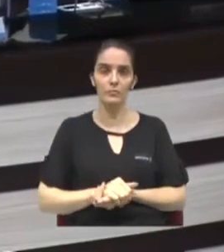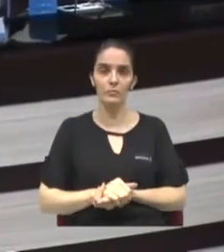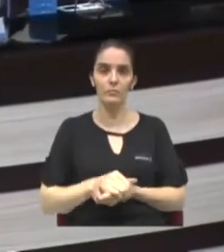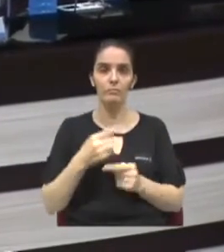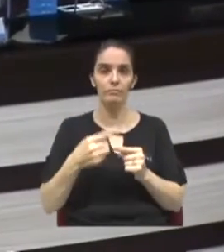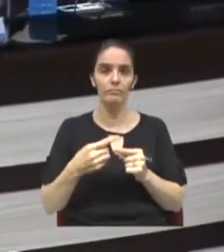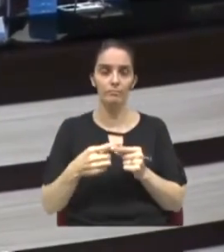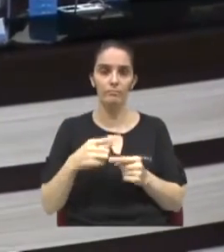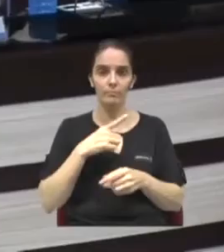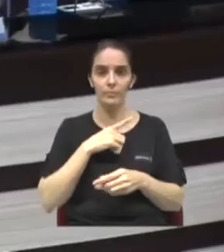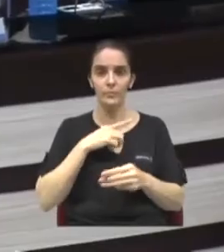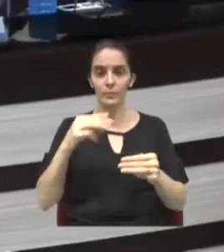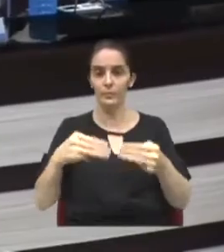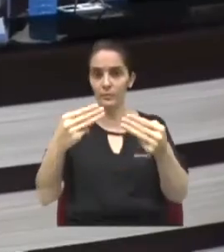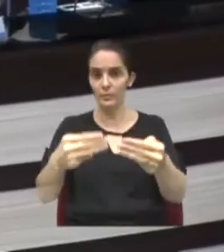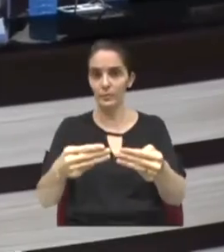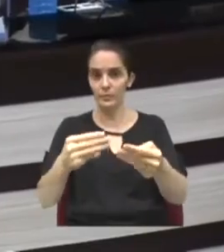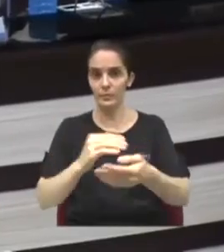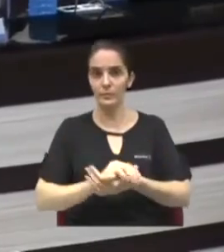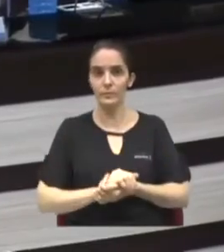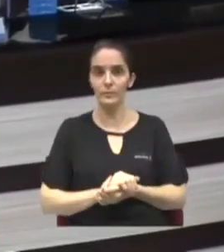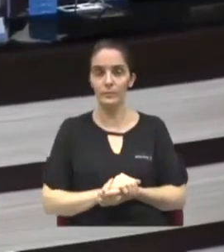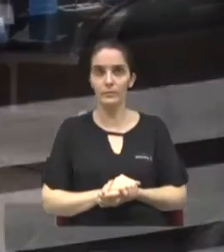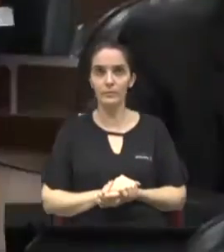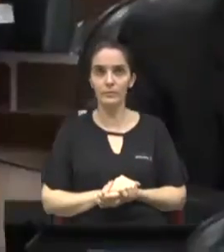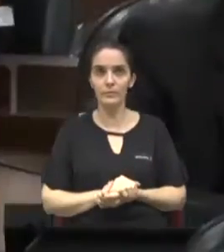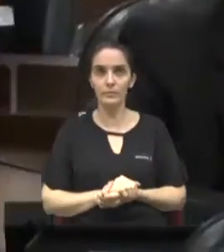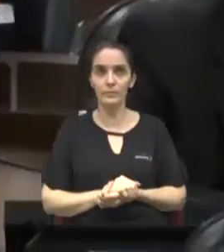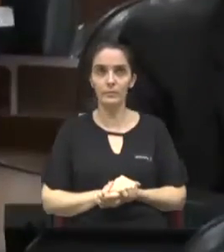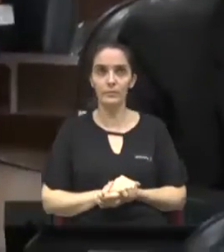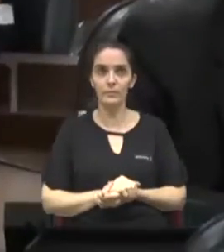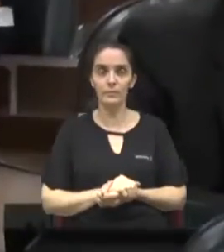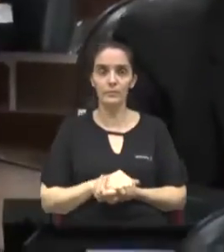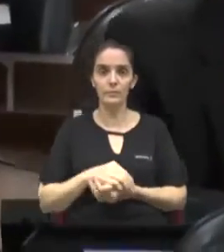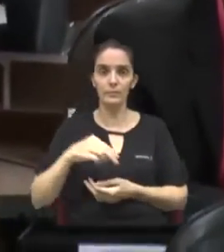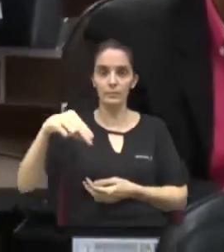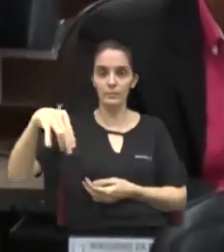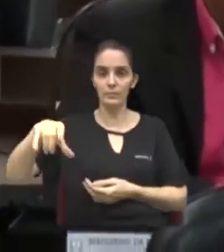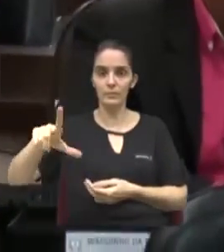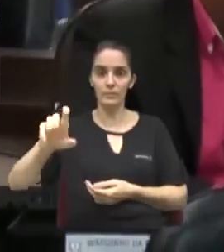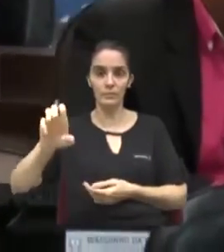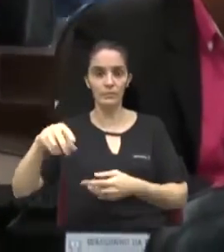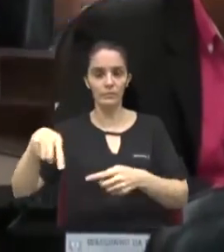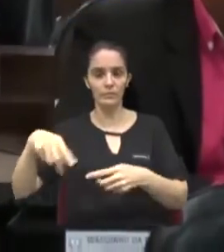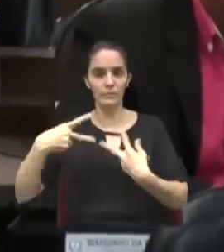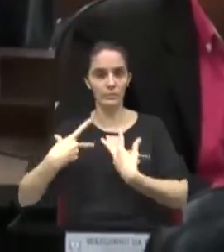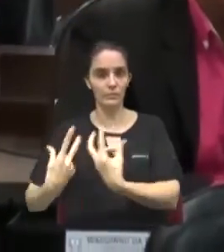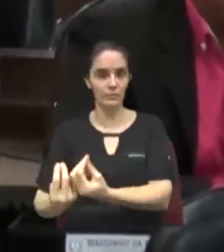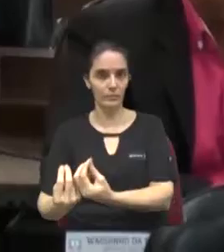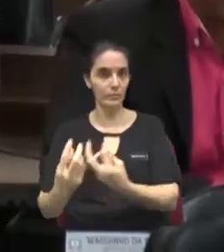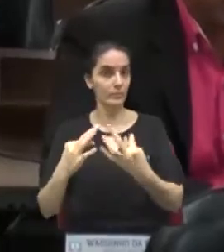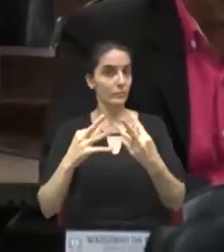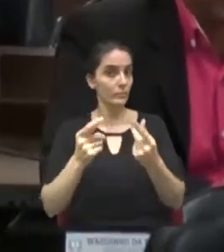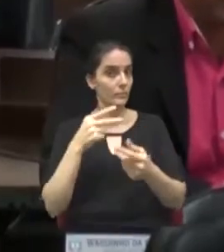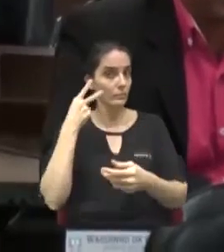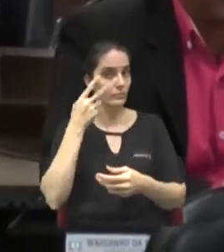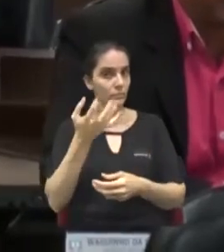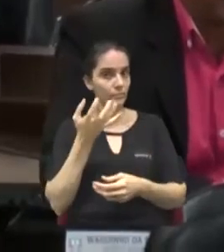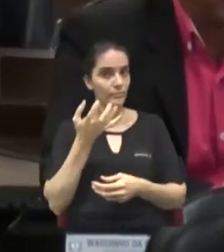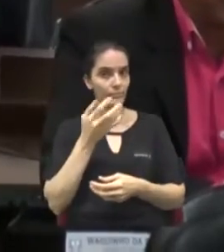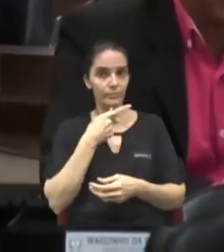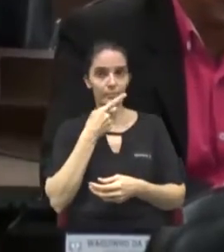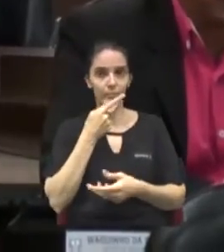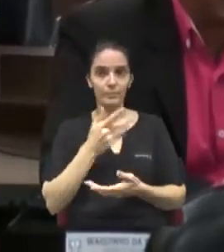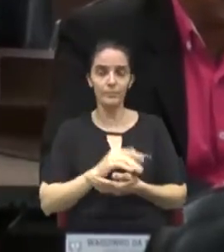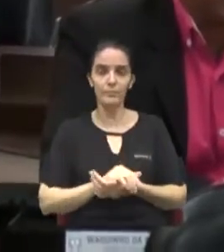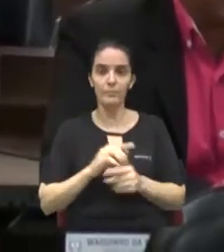temos algumas moções que são... Vou ser rápida, mas... Por favor. A doutora Nilce merece. Todos os vereadores gostariam até de falar sobre, mas